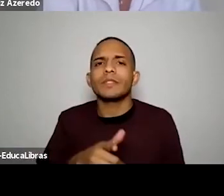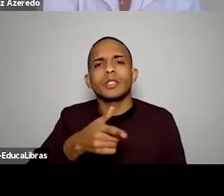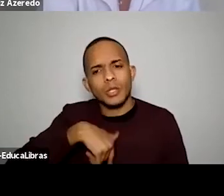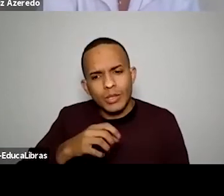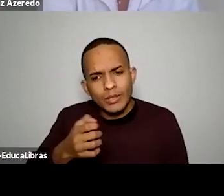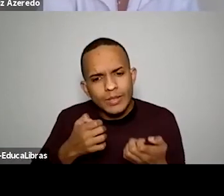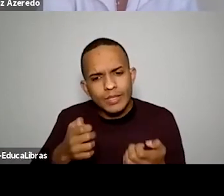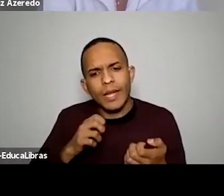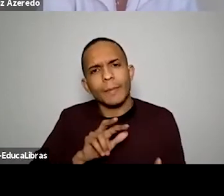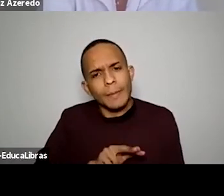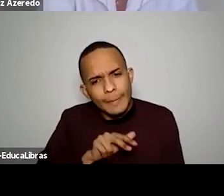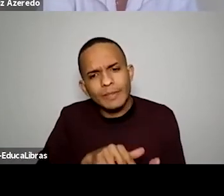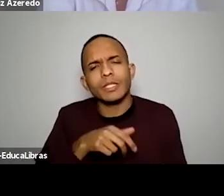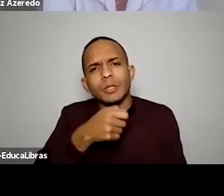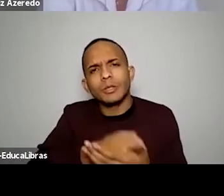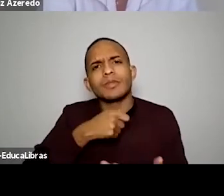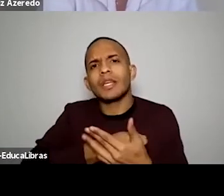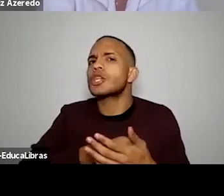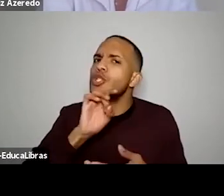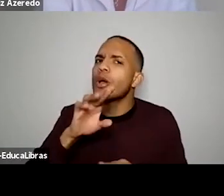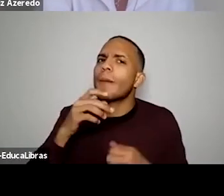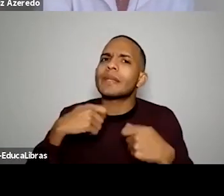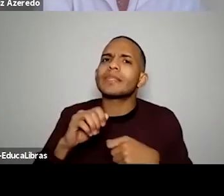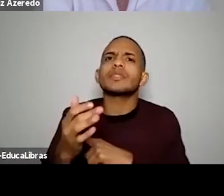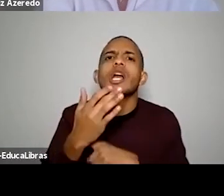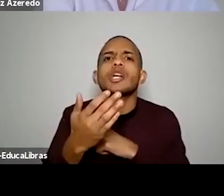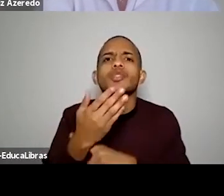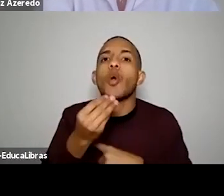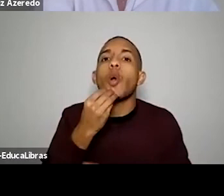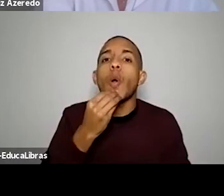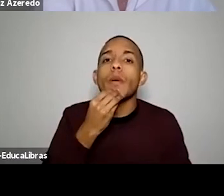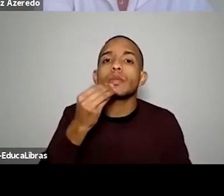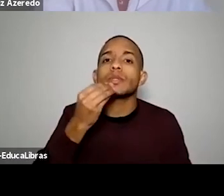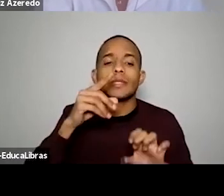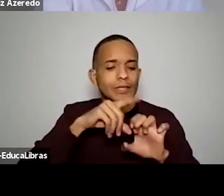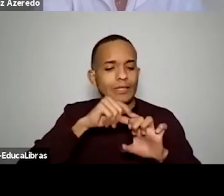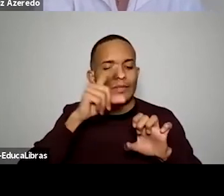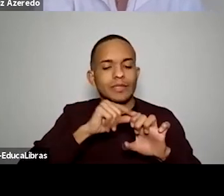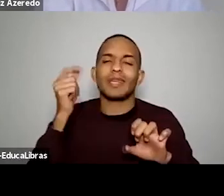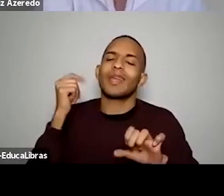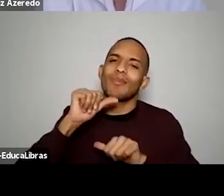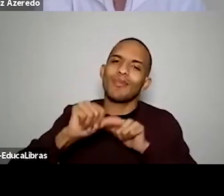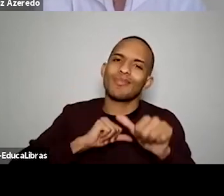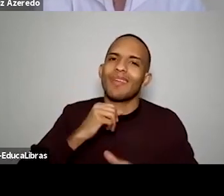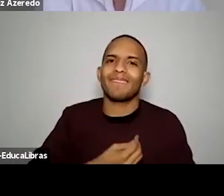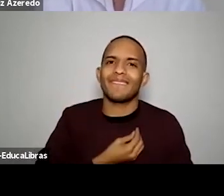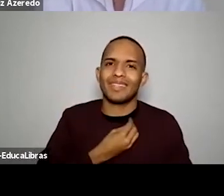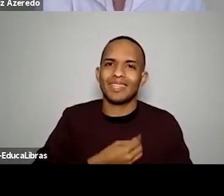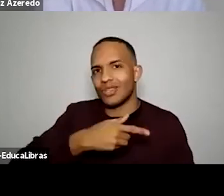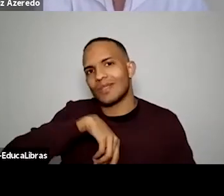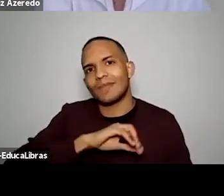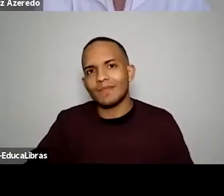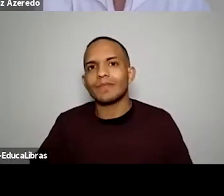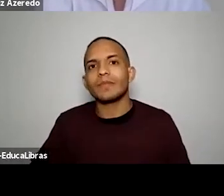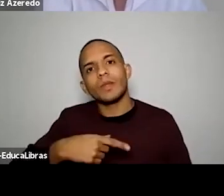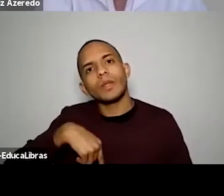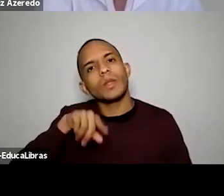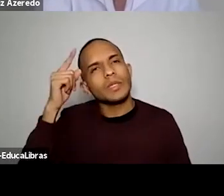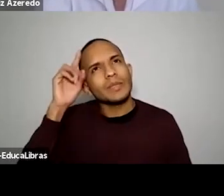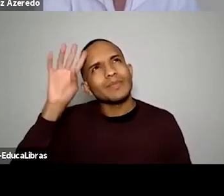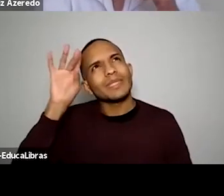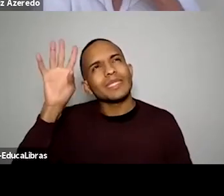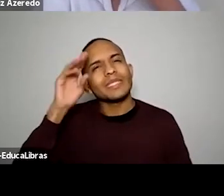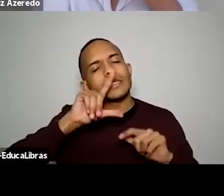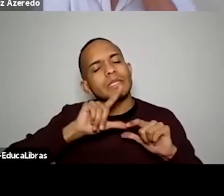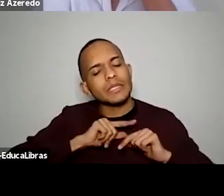própria transformação e precisamos de ajuda, de oportunidades para empreender e transformar a nossa vida. Então, quando a gente pensar numa iniciativa